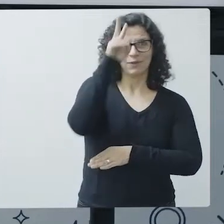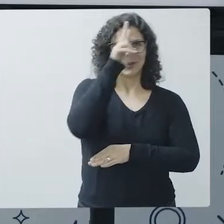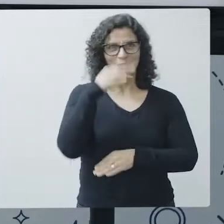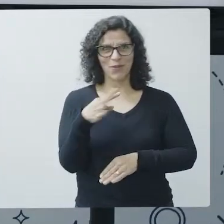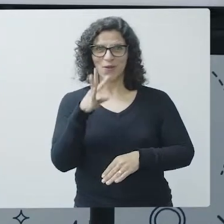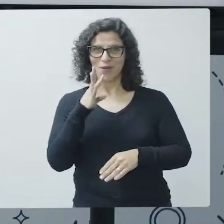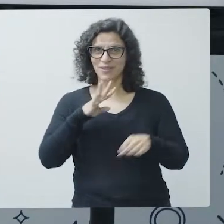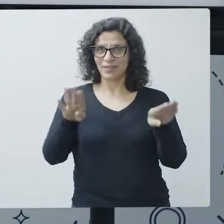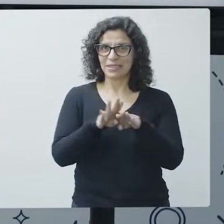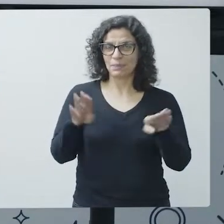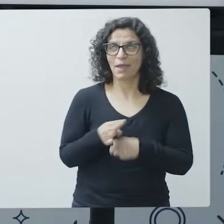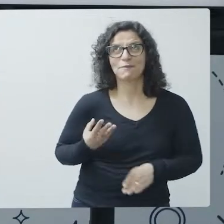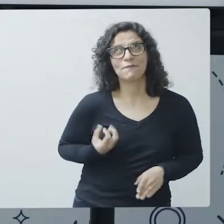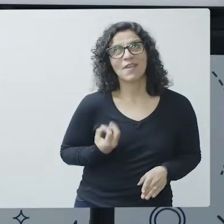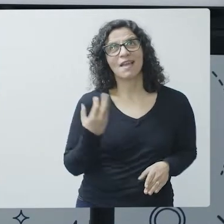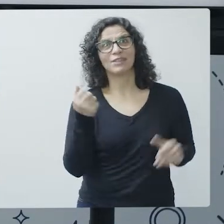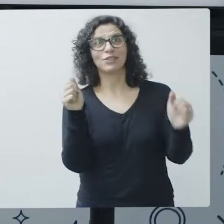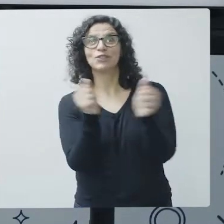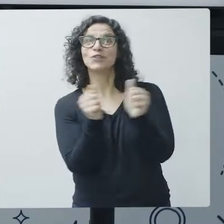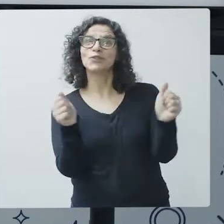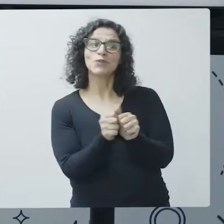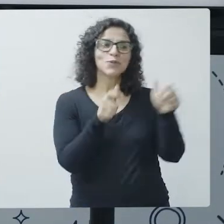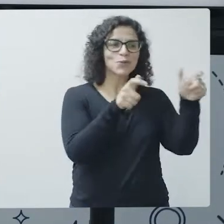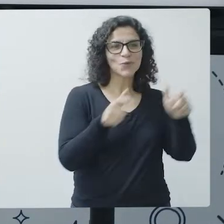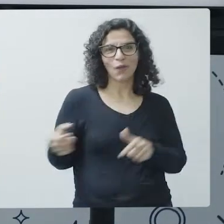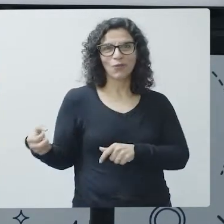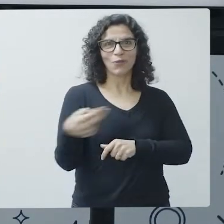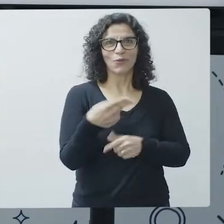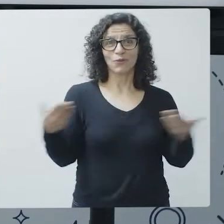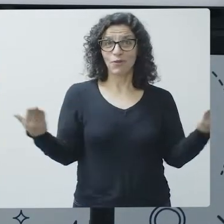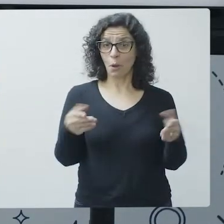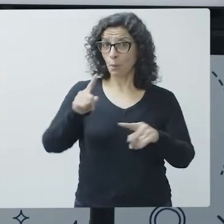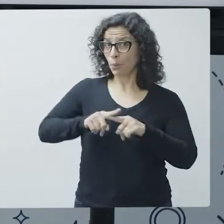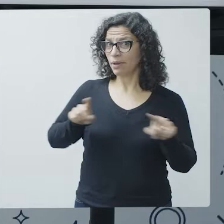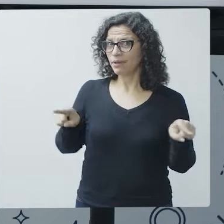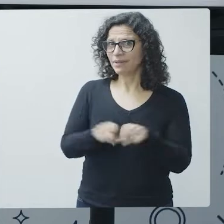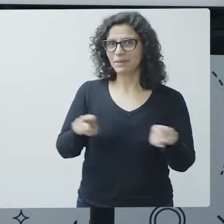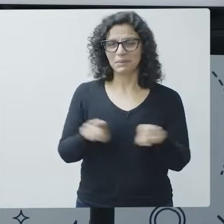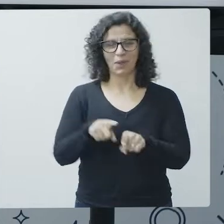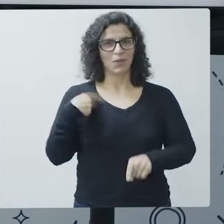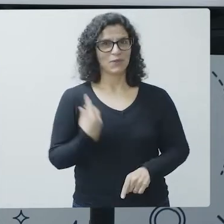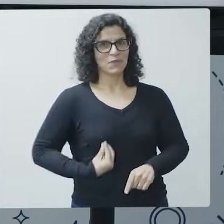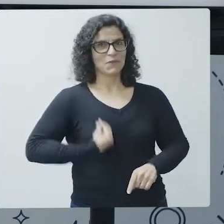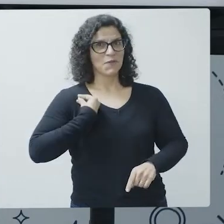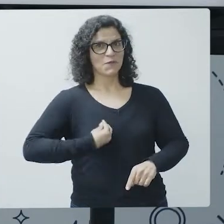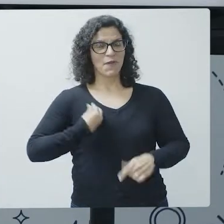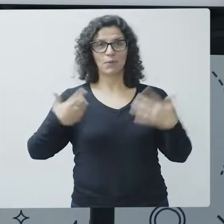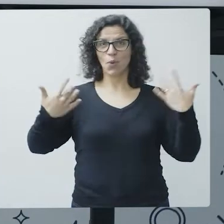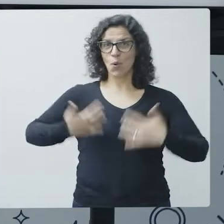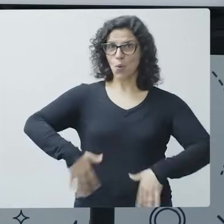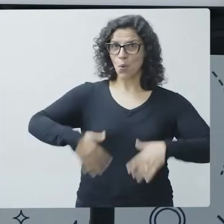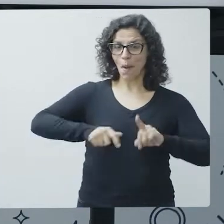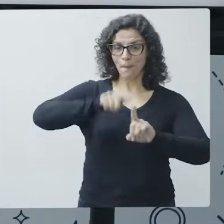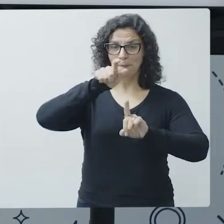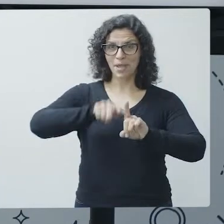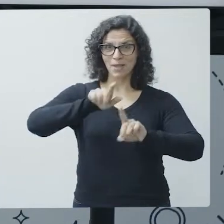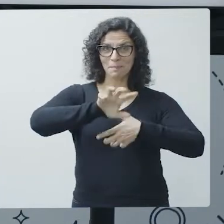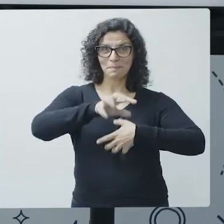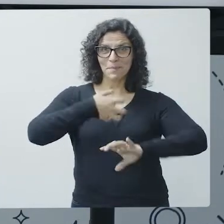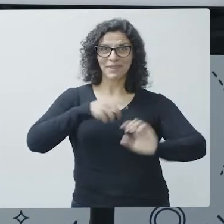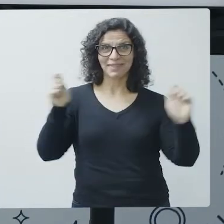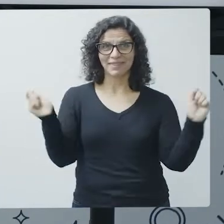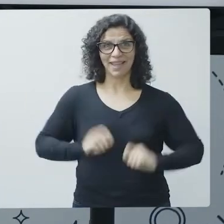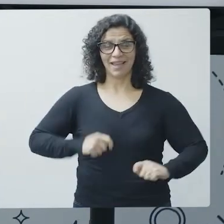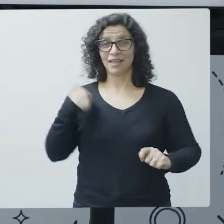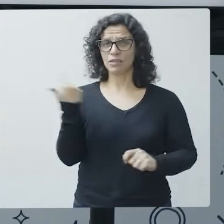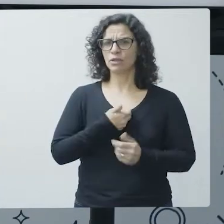histórias, viajarmos juntos para novos lugares e, por que não, vivermos muitos outros personagens. E